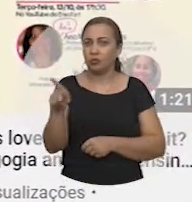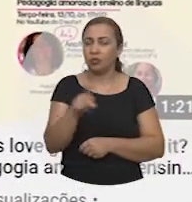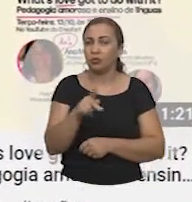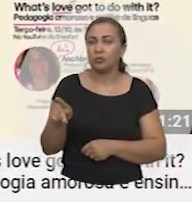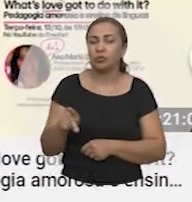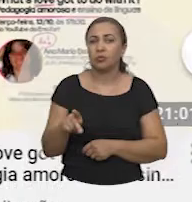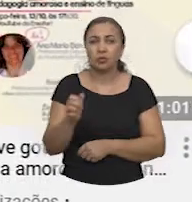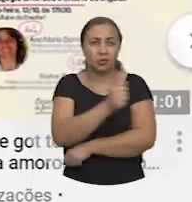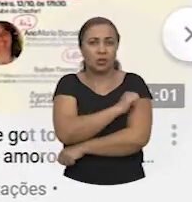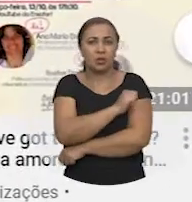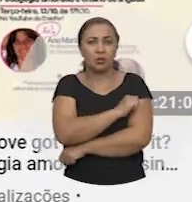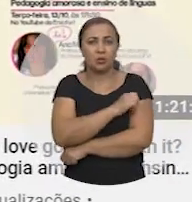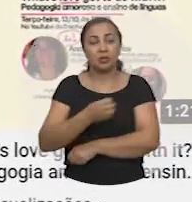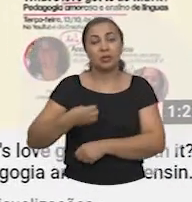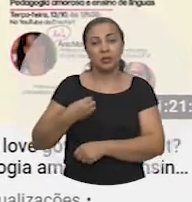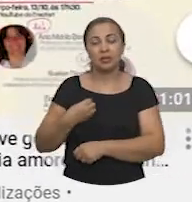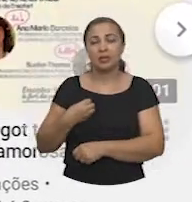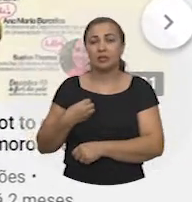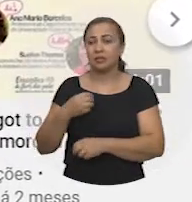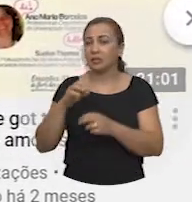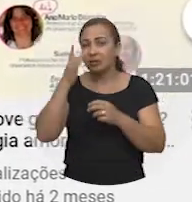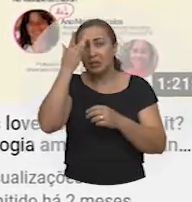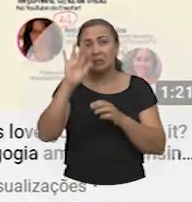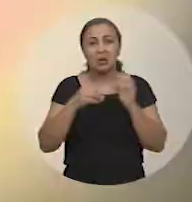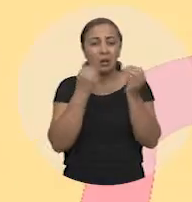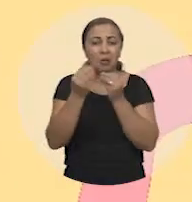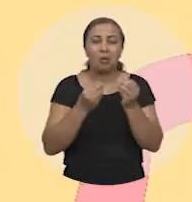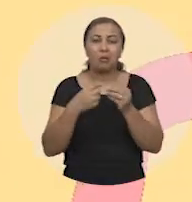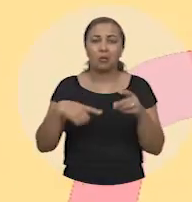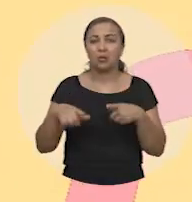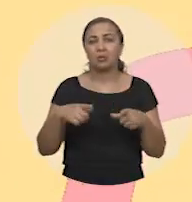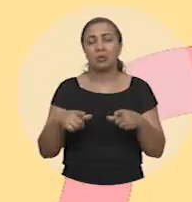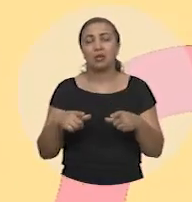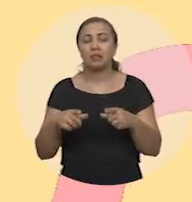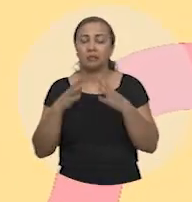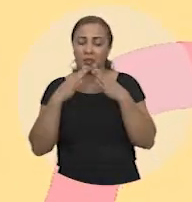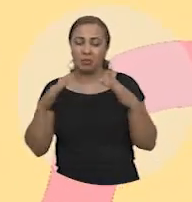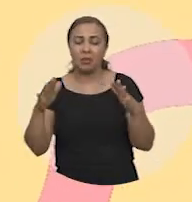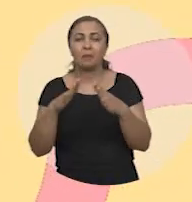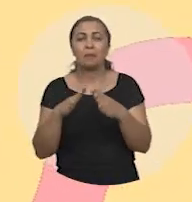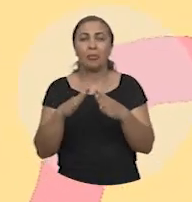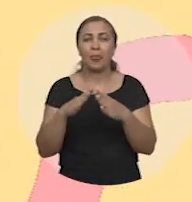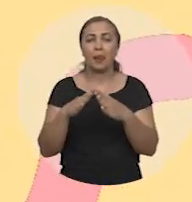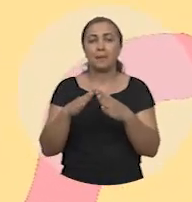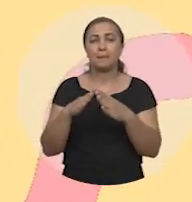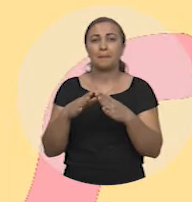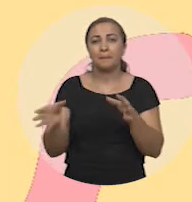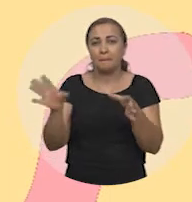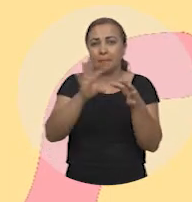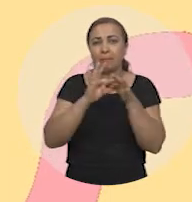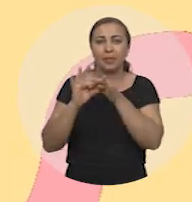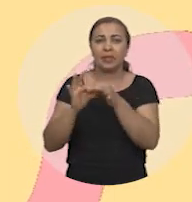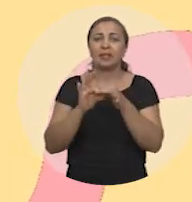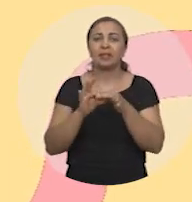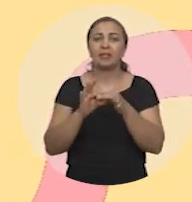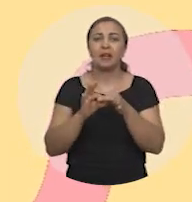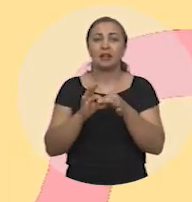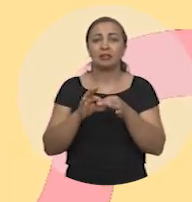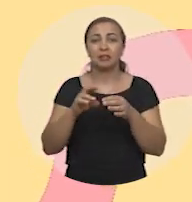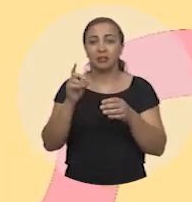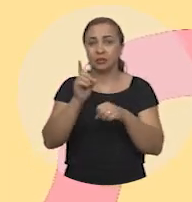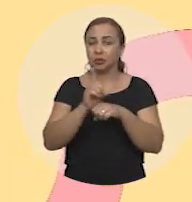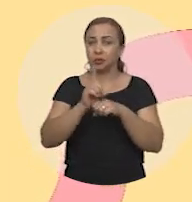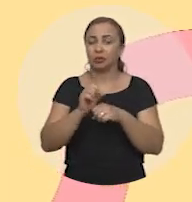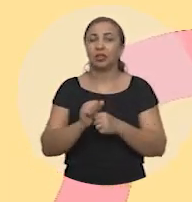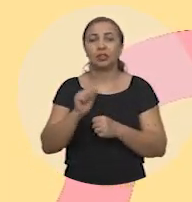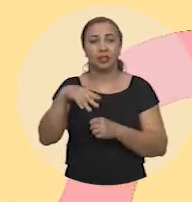dos professores, dos alunos, que estavam sem saber lidar, né, estavam com suas emoções da cor da pele, sem saber lidar, né, com essas